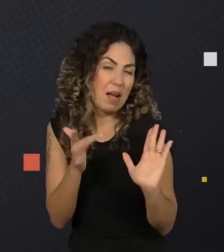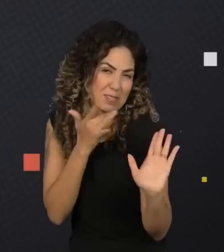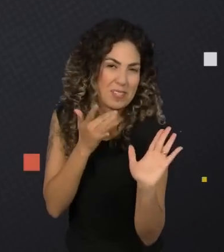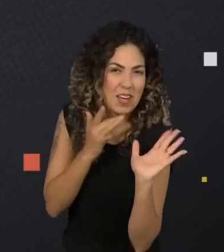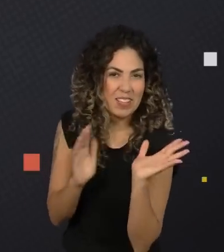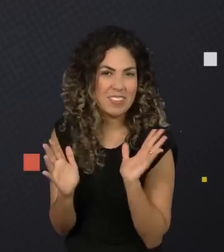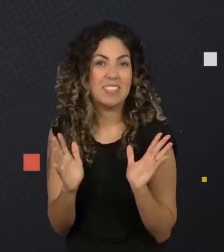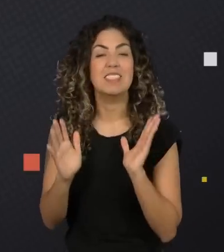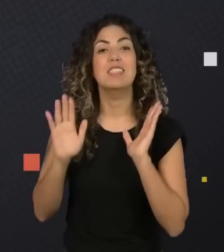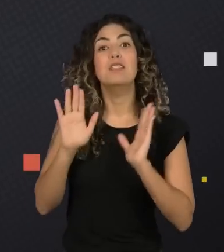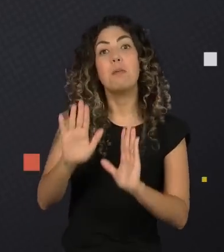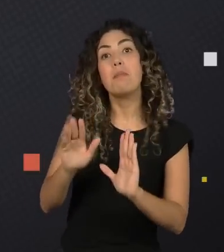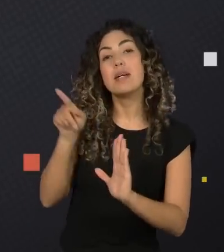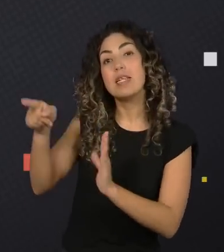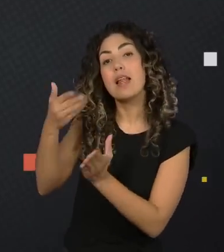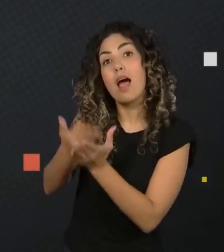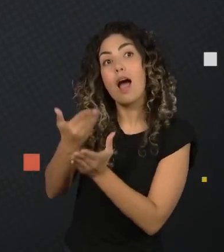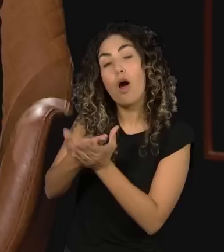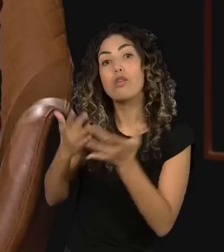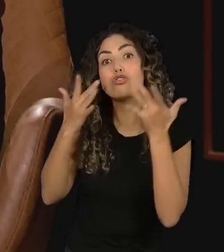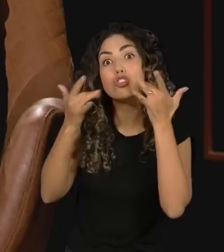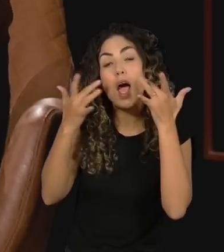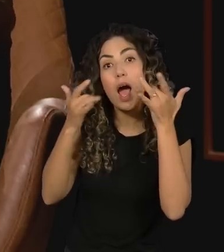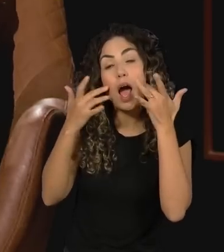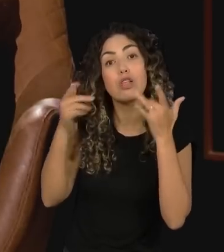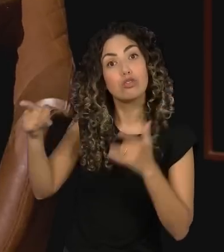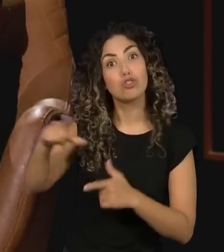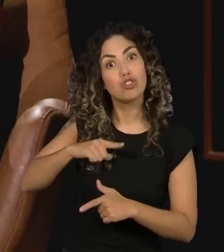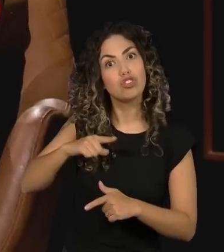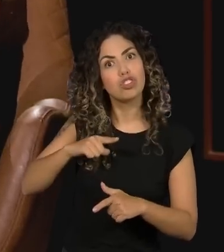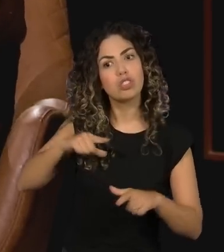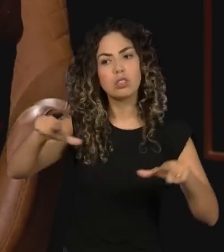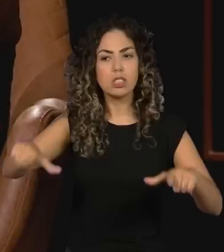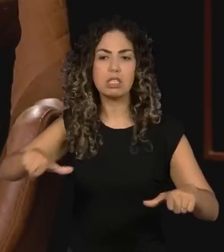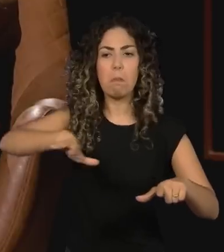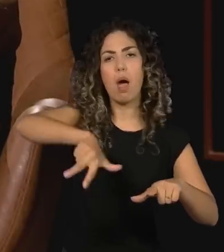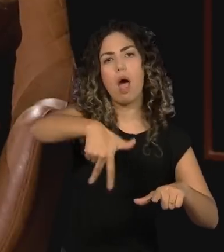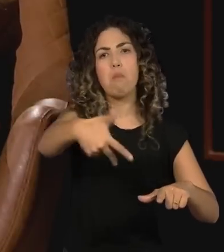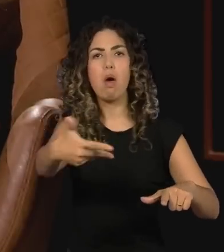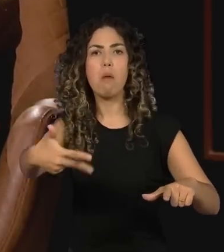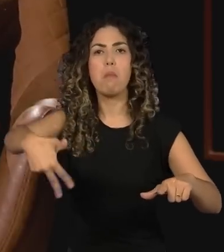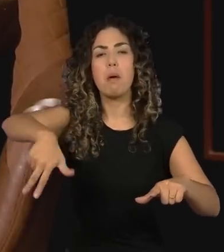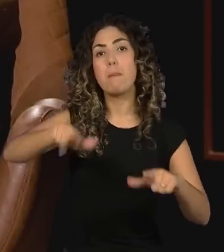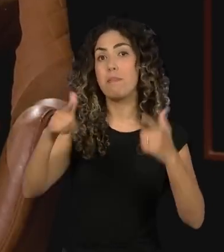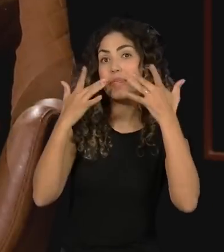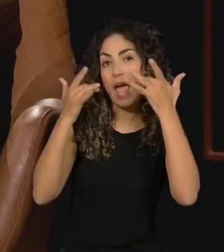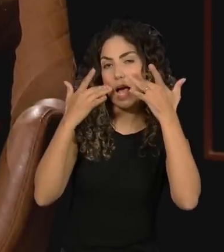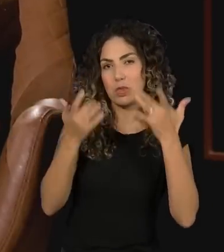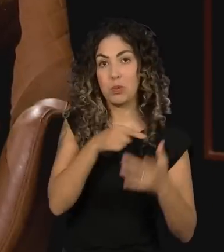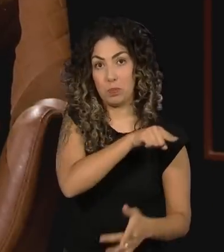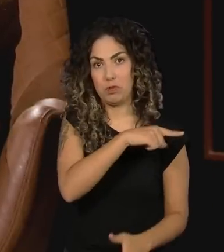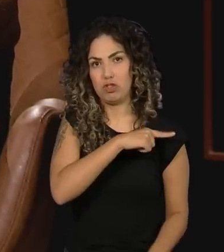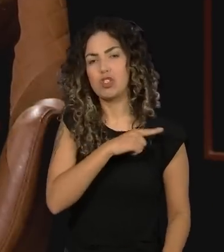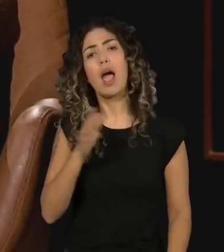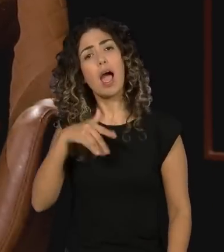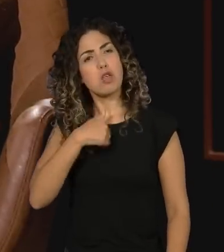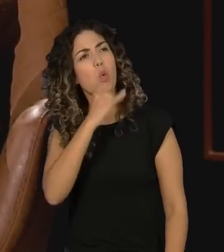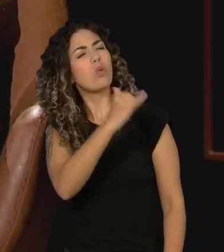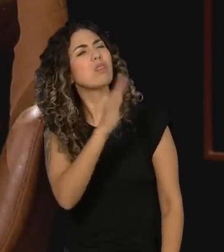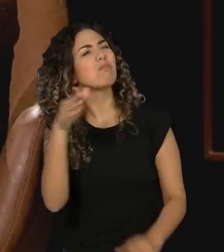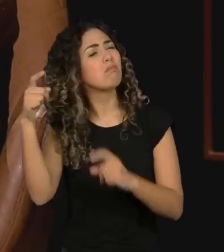aula de teatro no tablado. E aí eu falei, o médico mandou eu fazer análise. Disse que eu